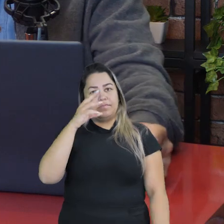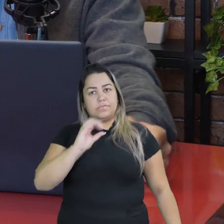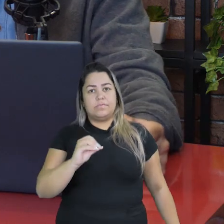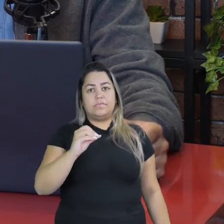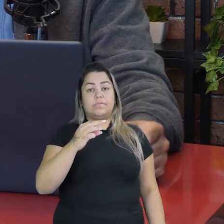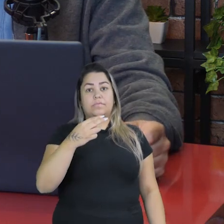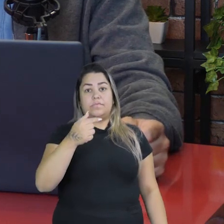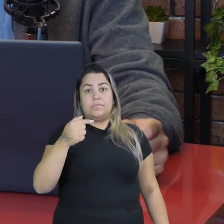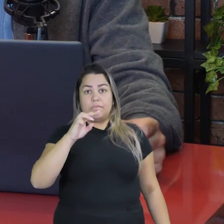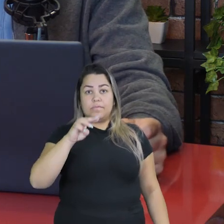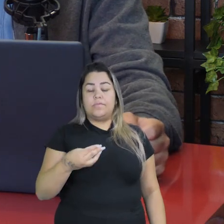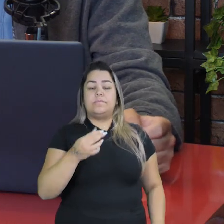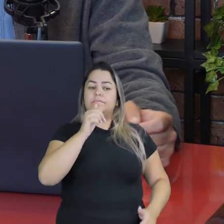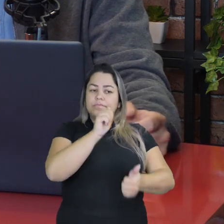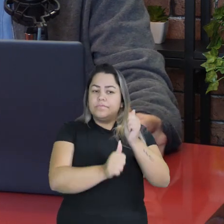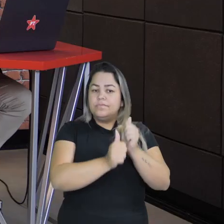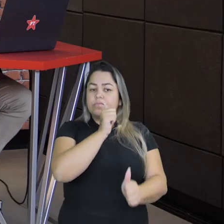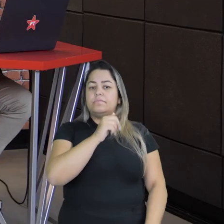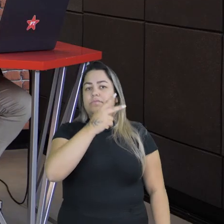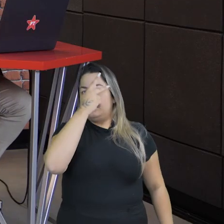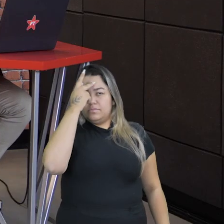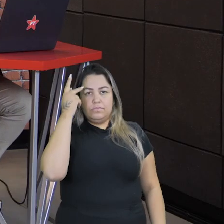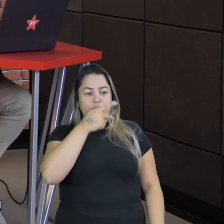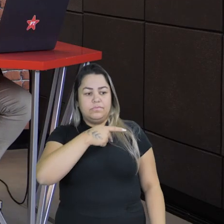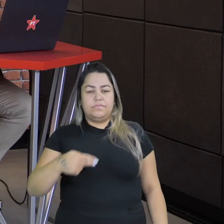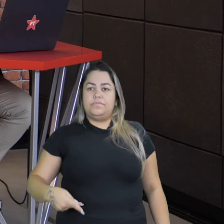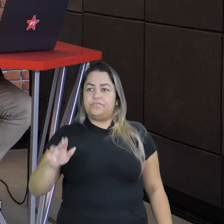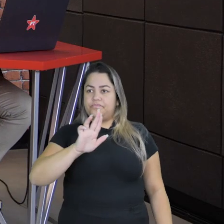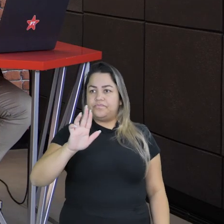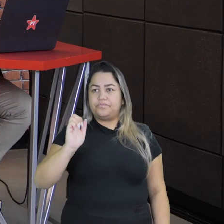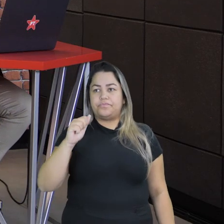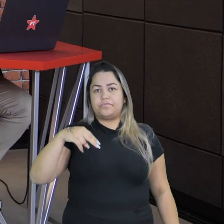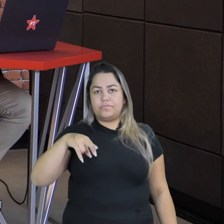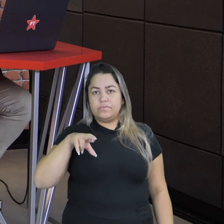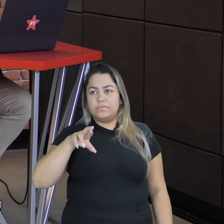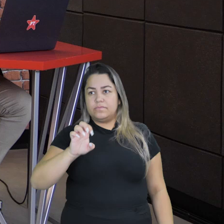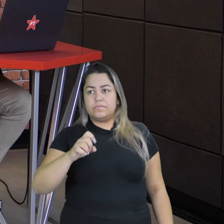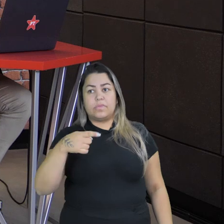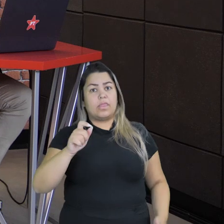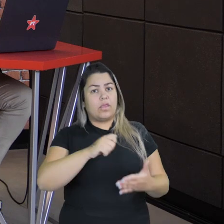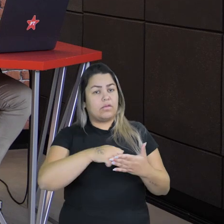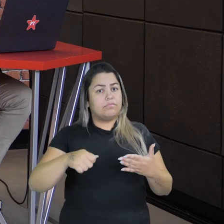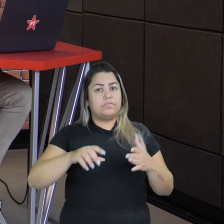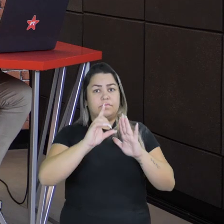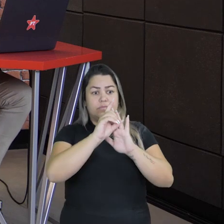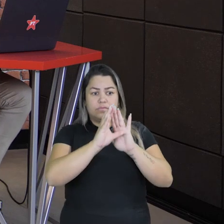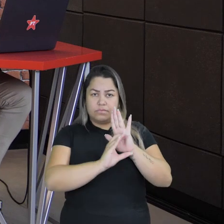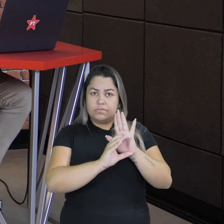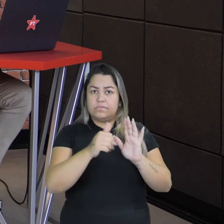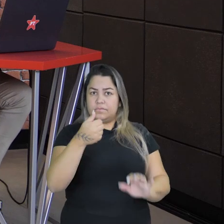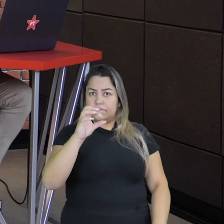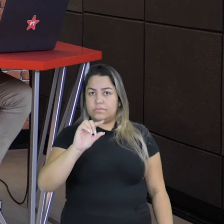para mais de 37 mil atletas. O presidente Lula e o ministro do Esporte, André Fufuca, assinaram um decreto